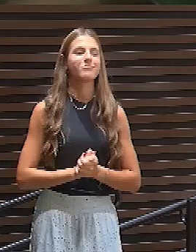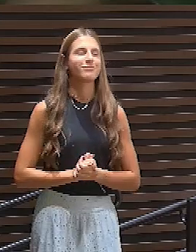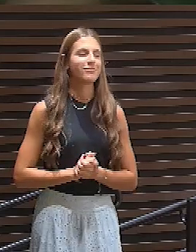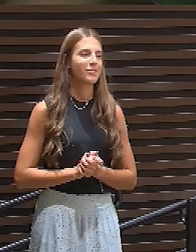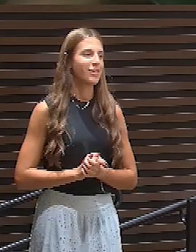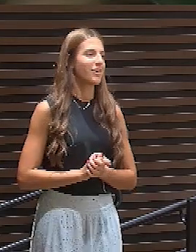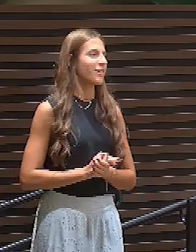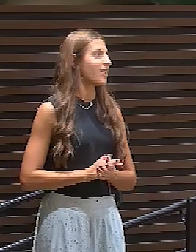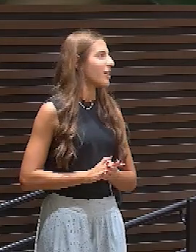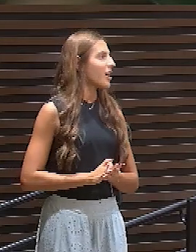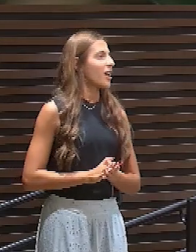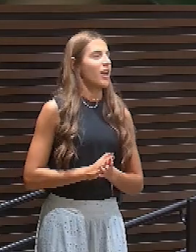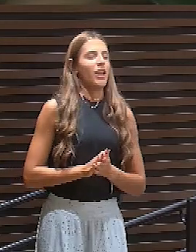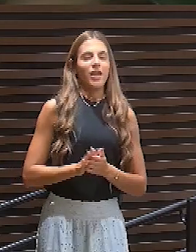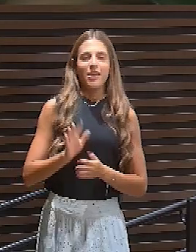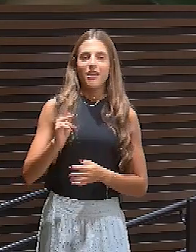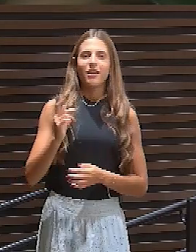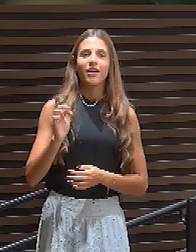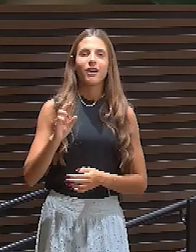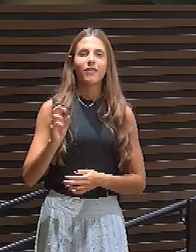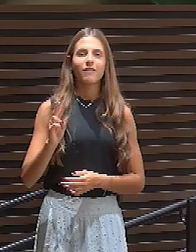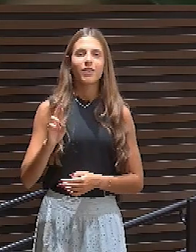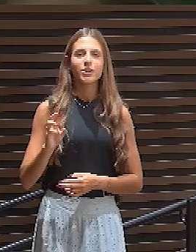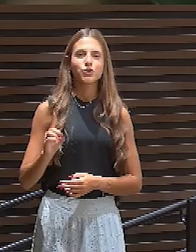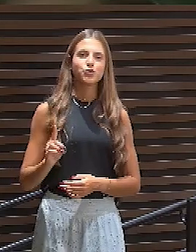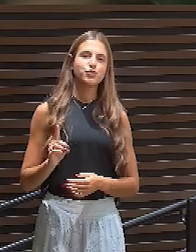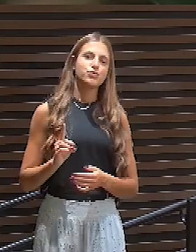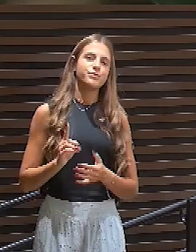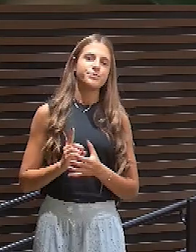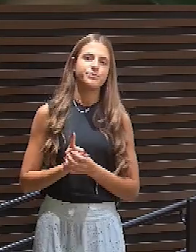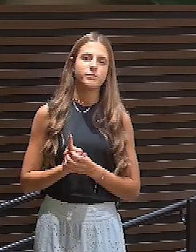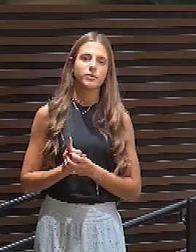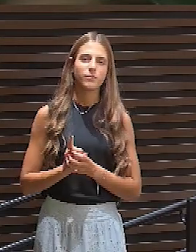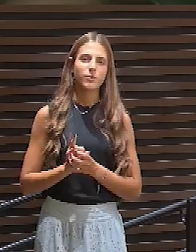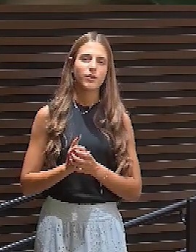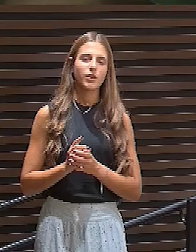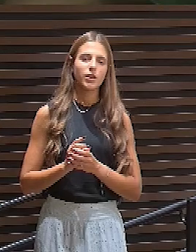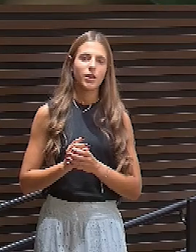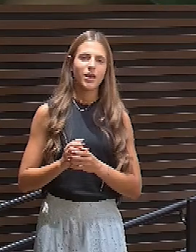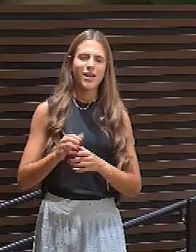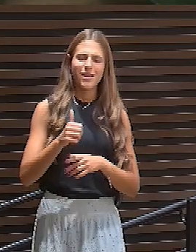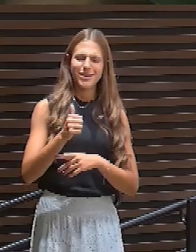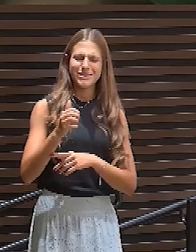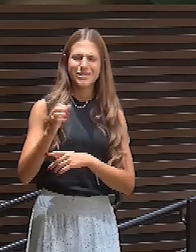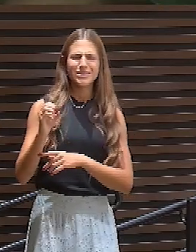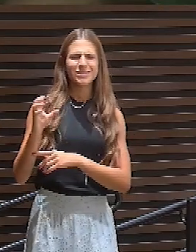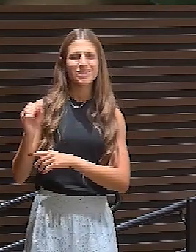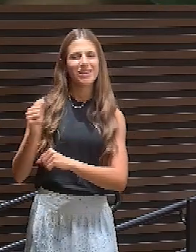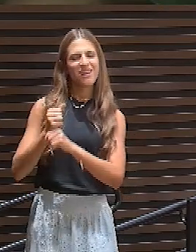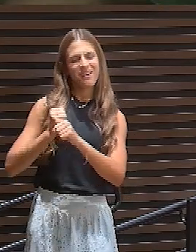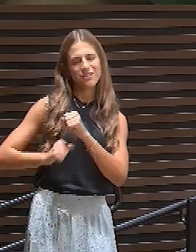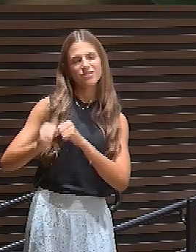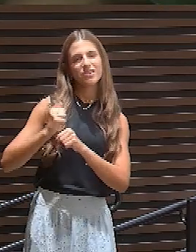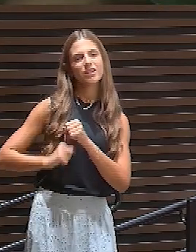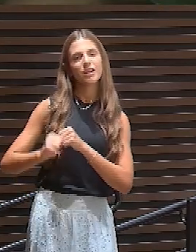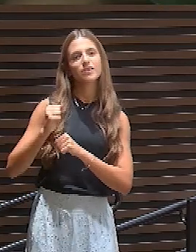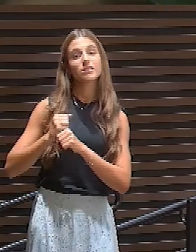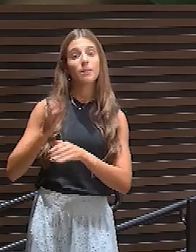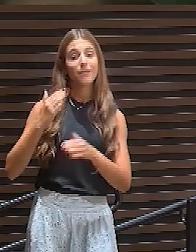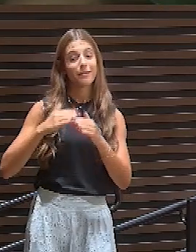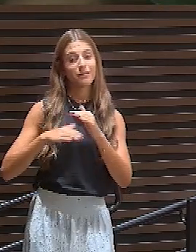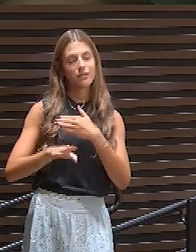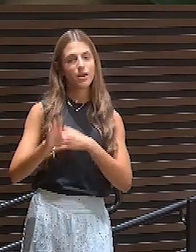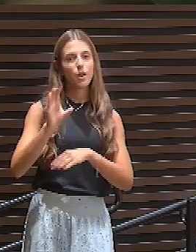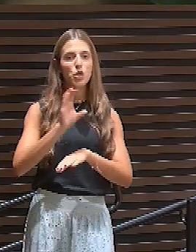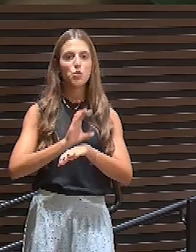Na Universidade de Harvard, há 100 anos atrás, para entrar no curso